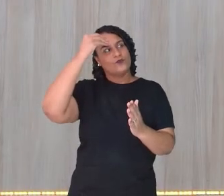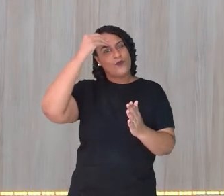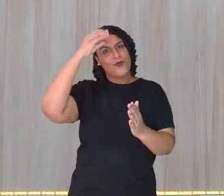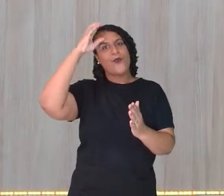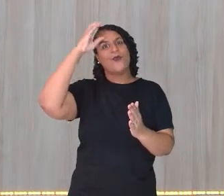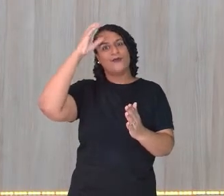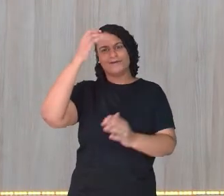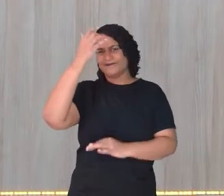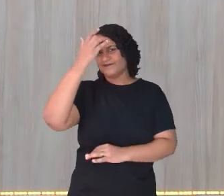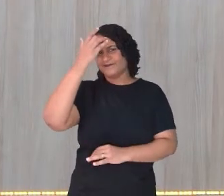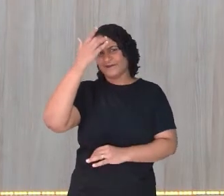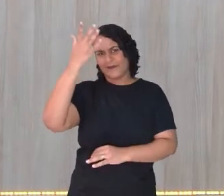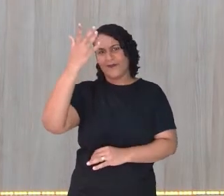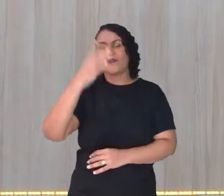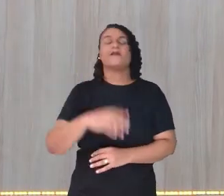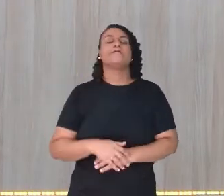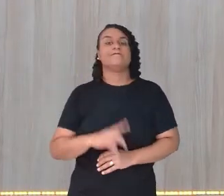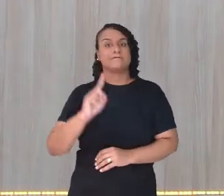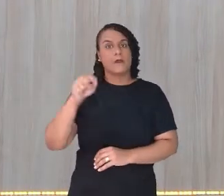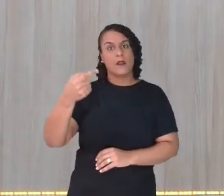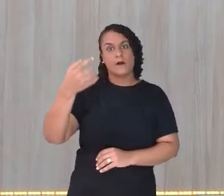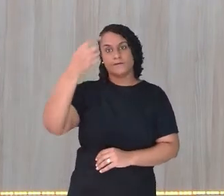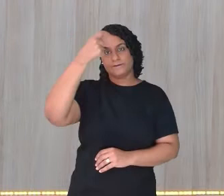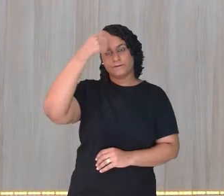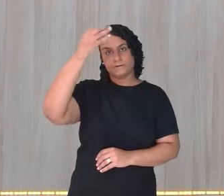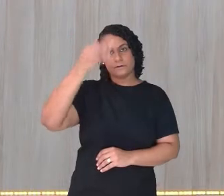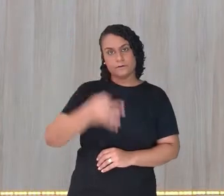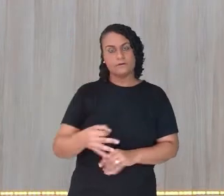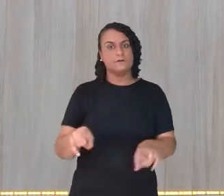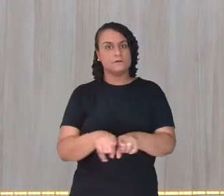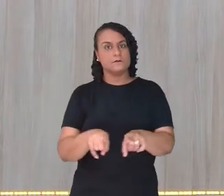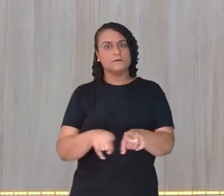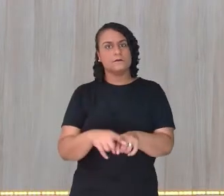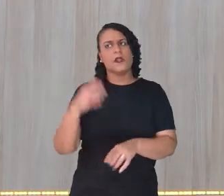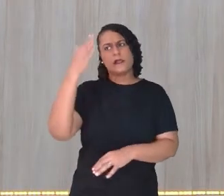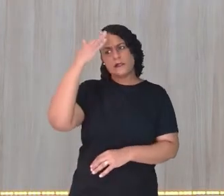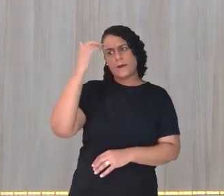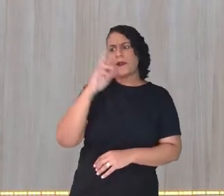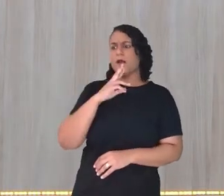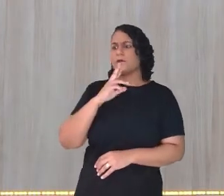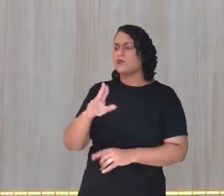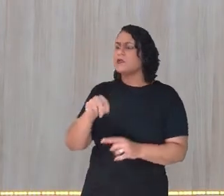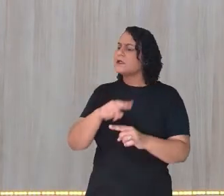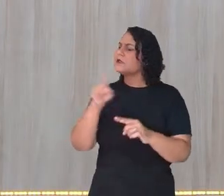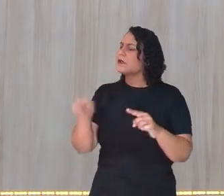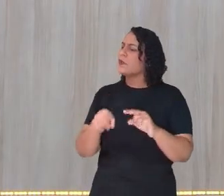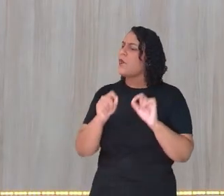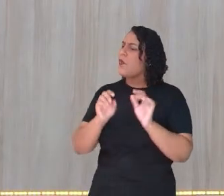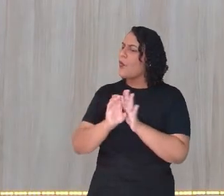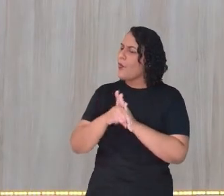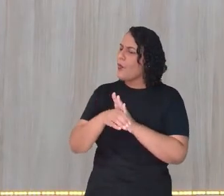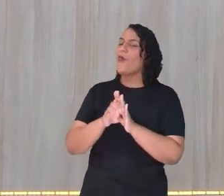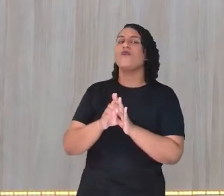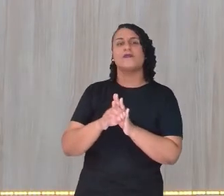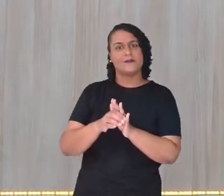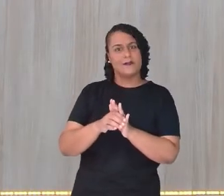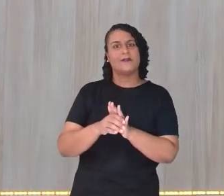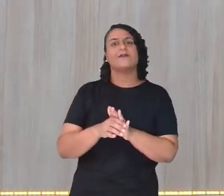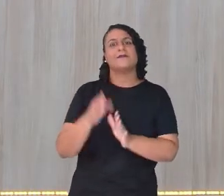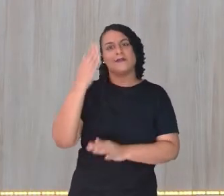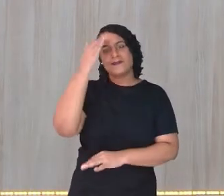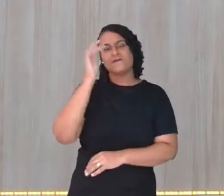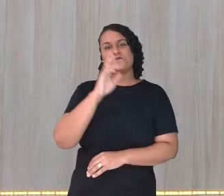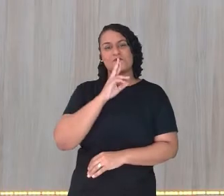ficar mais fácil da gente compreender e depois até saber dizer o que é o ciclo da água com as nossas palavras,